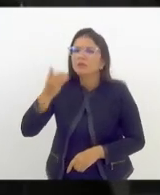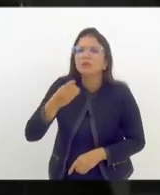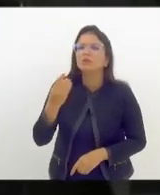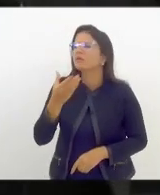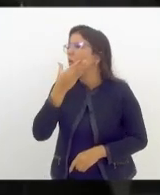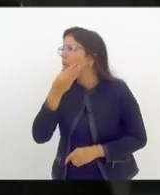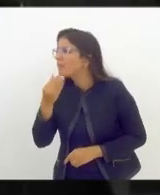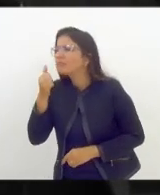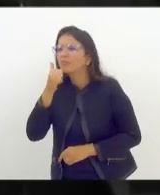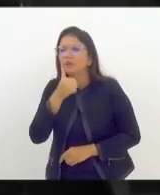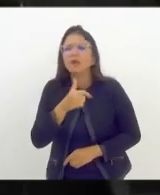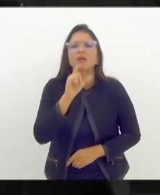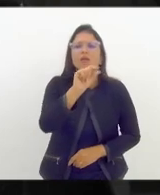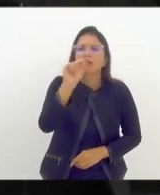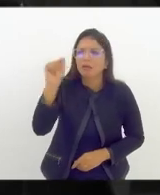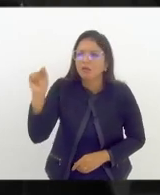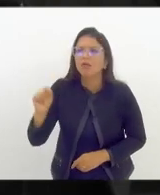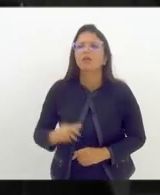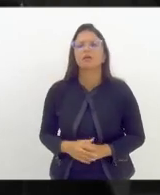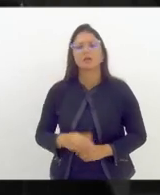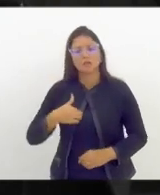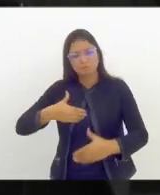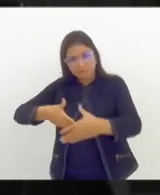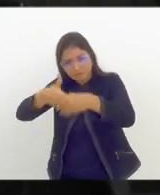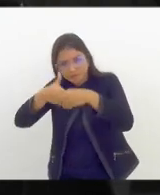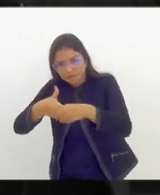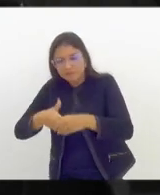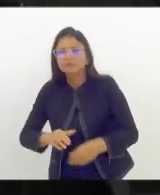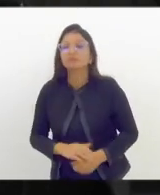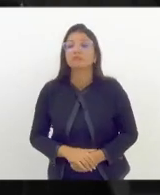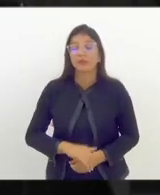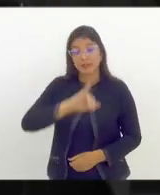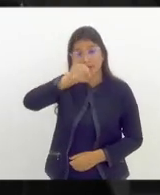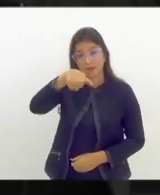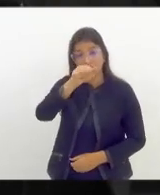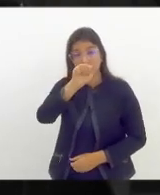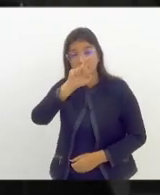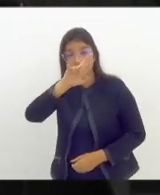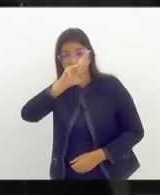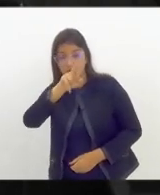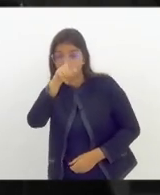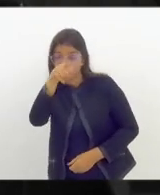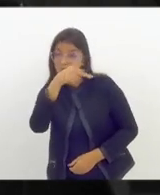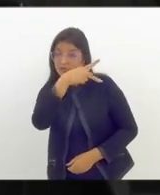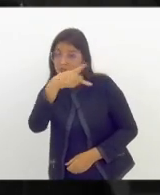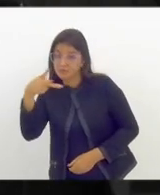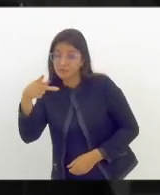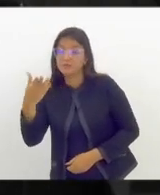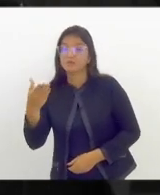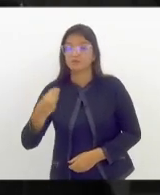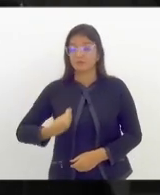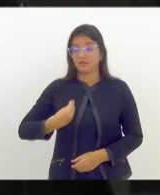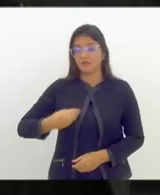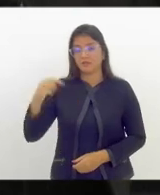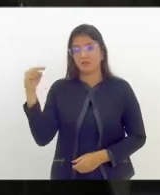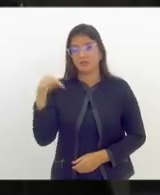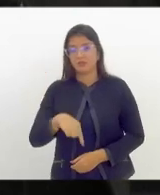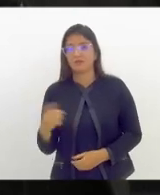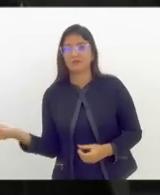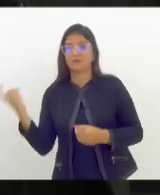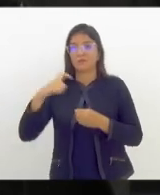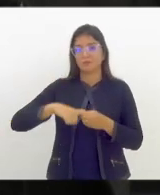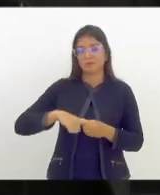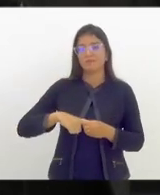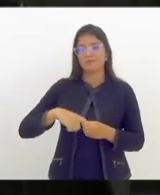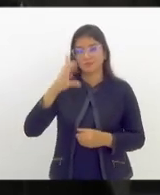aqui agora durante a ordem do dia o deputado Jari de Oliveira, presente de volta aqui, de retorno ao plenário